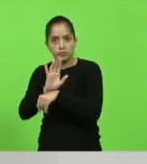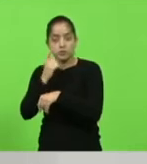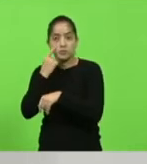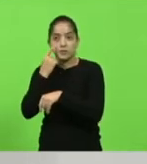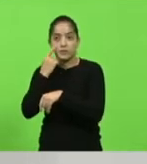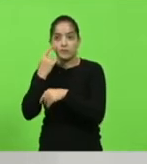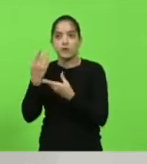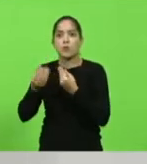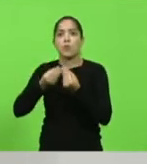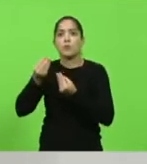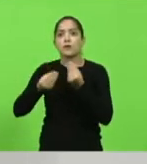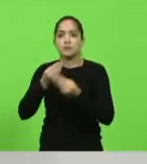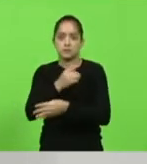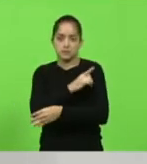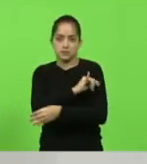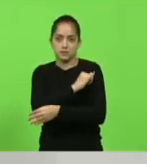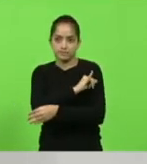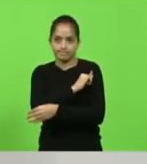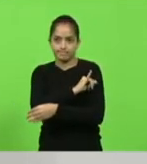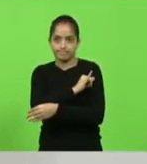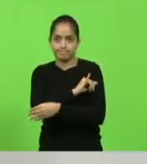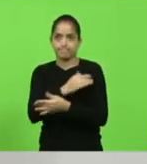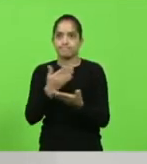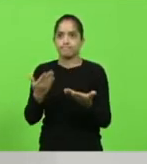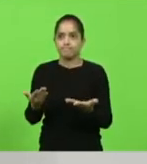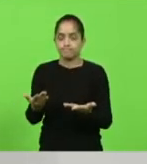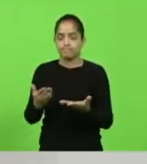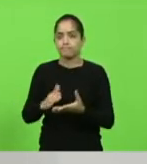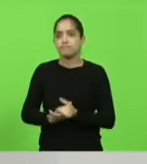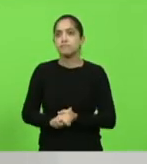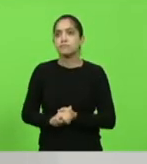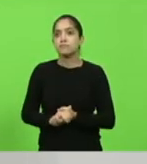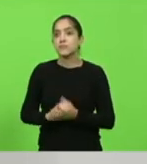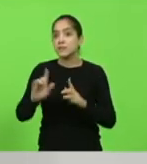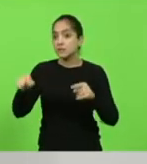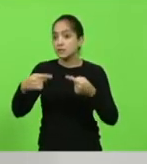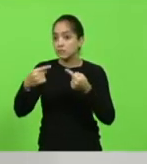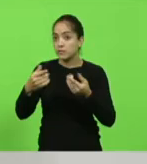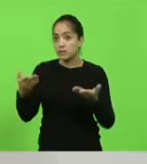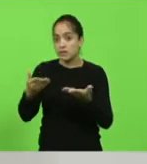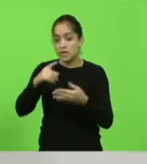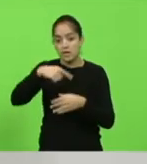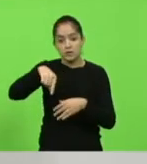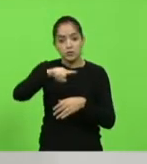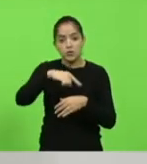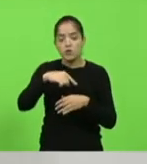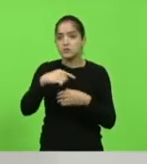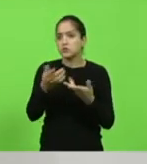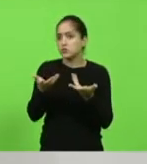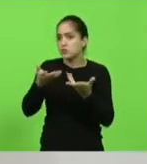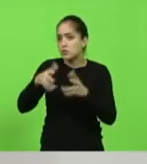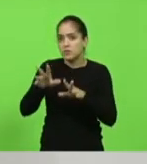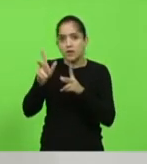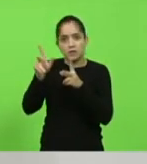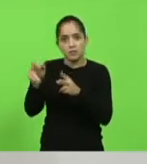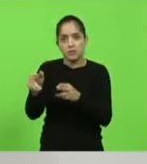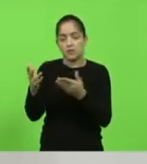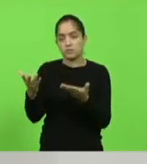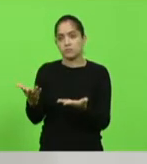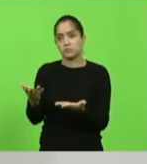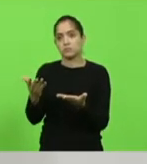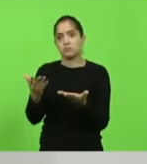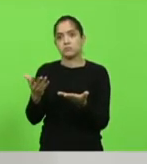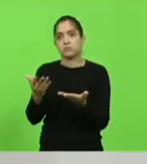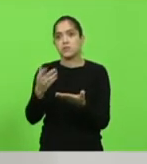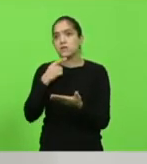na situação que infelizmente o Rio de Janeiro em frente e que nós não queremos para Santa Catarina e não